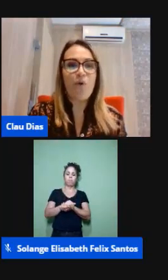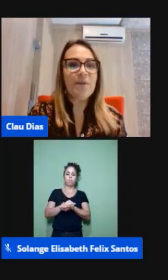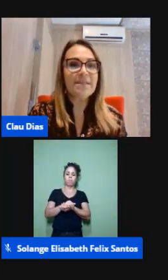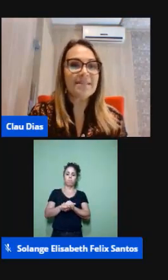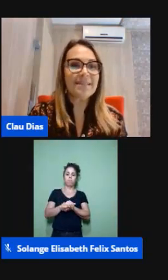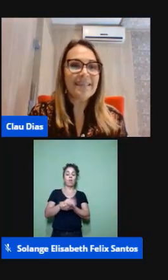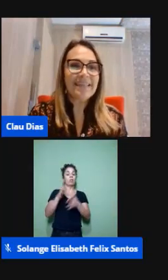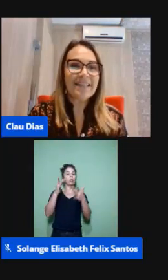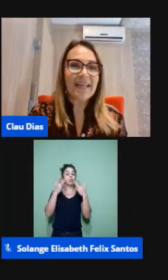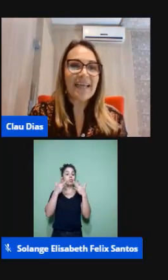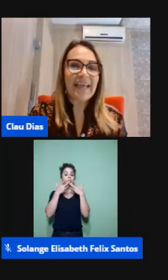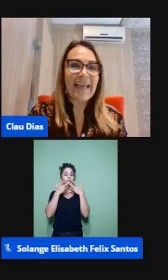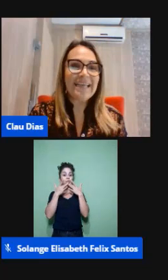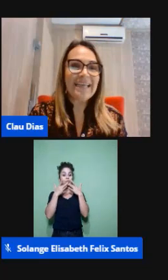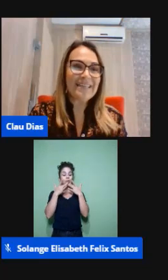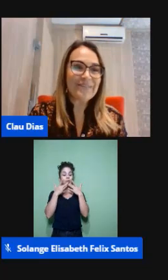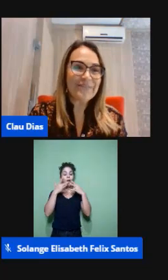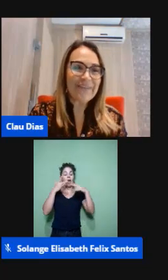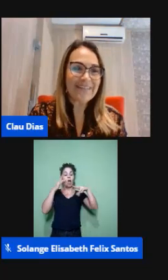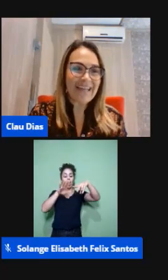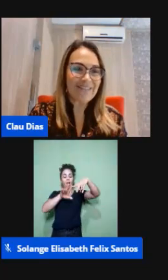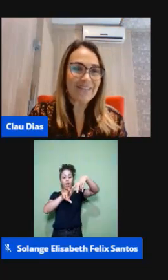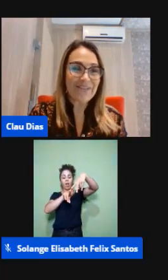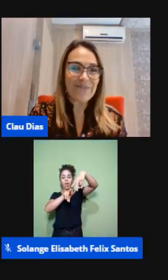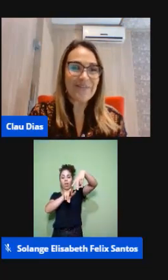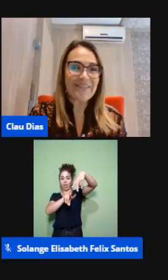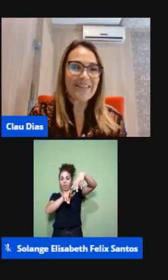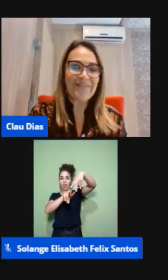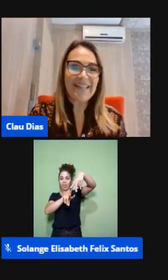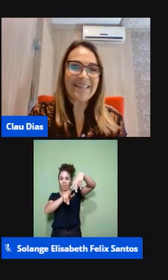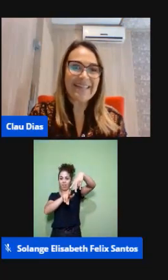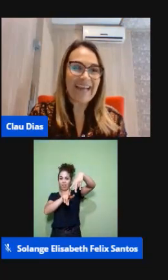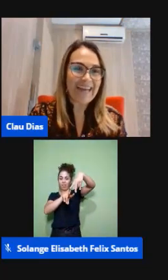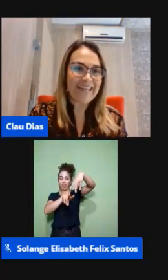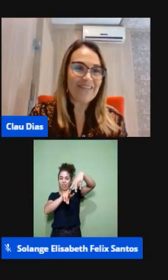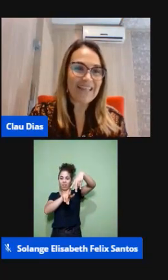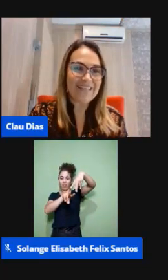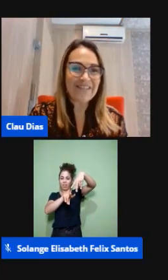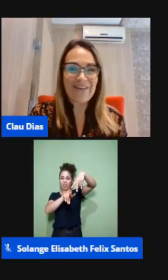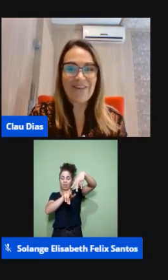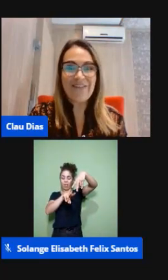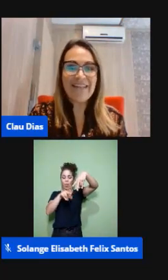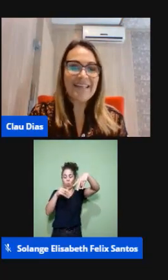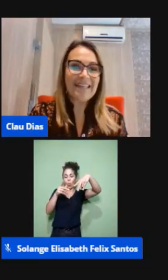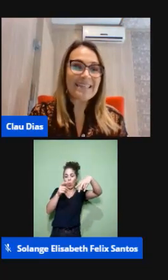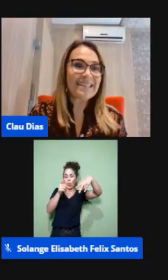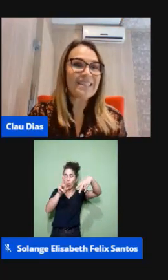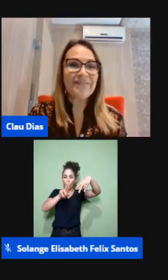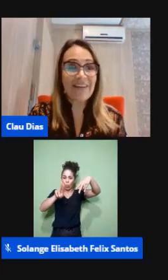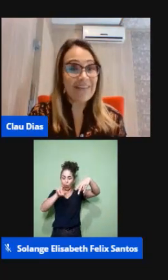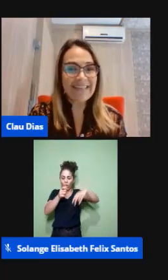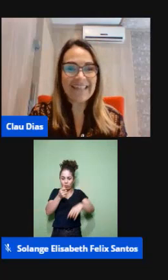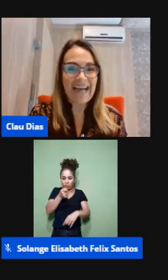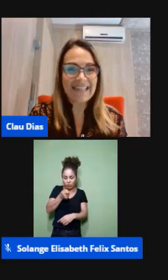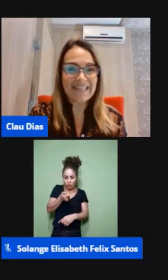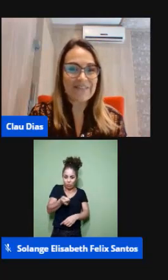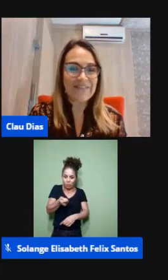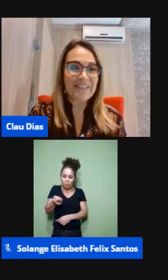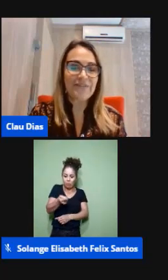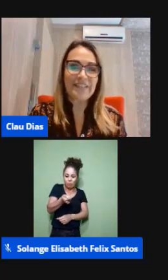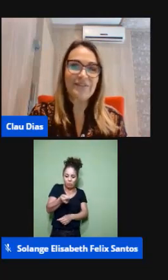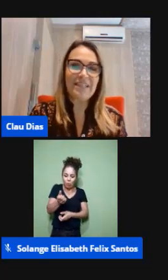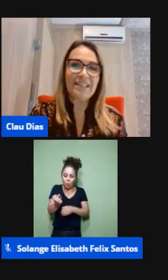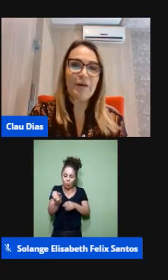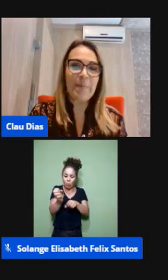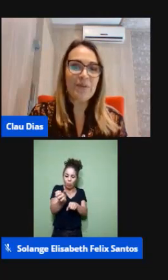de sombras, né? Quem que ainda não fez o teatro de sombras, usando uma lanterna e um lençol, né? As crianças ficam encantadas